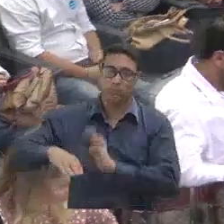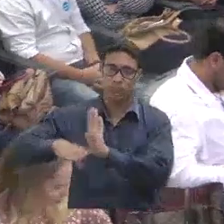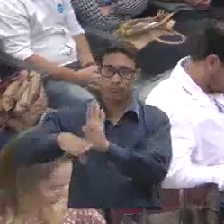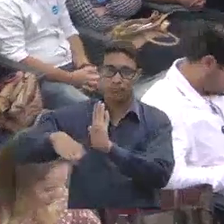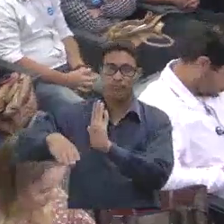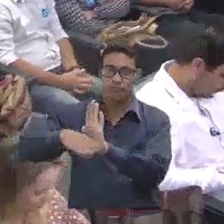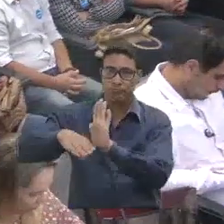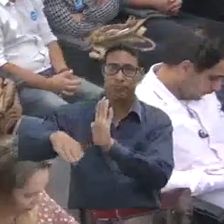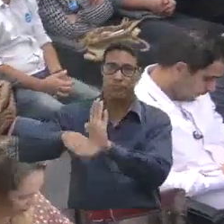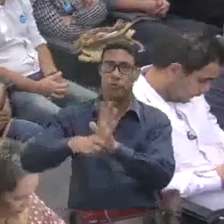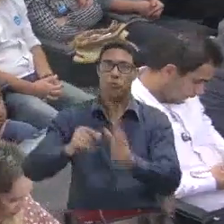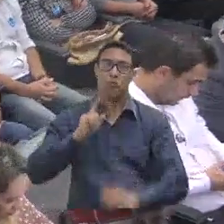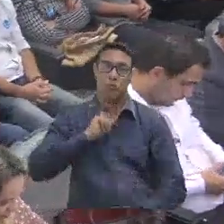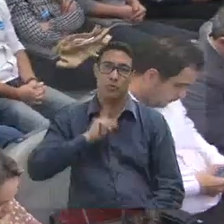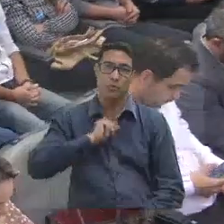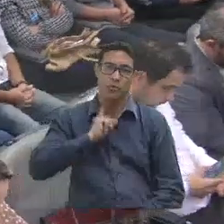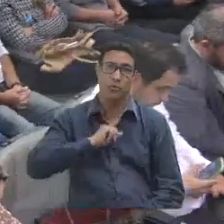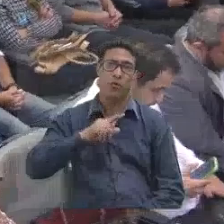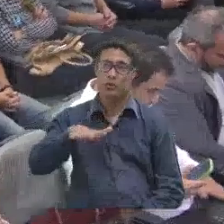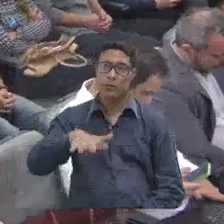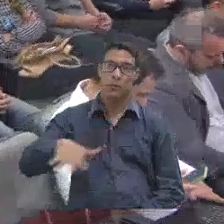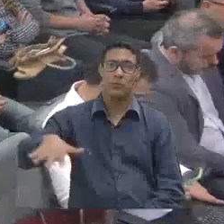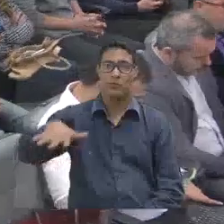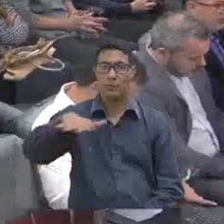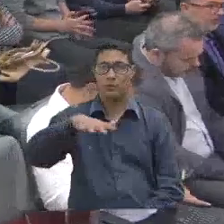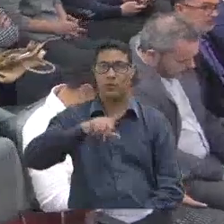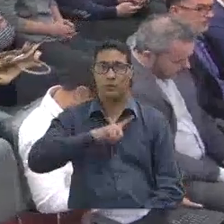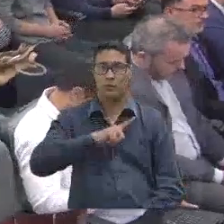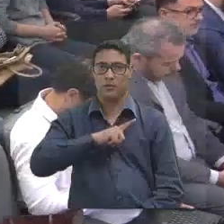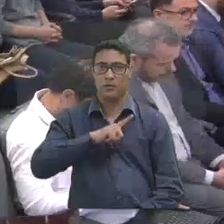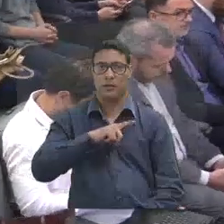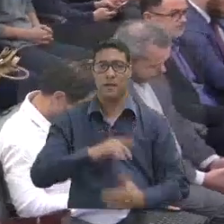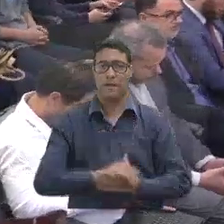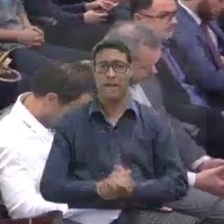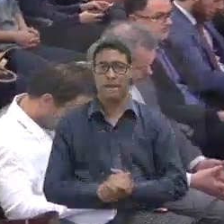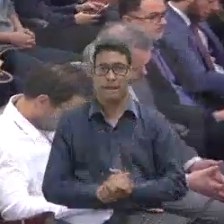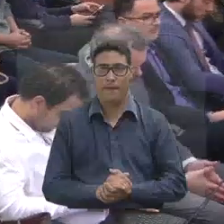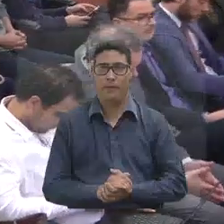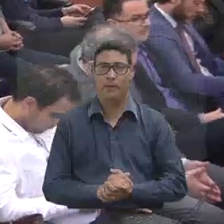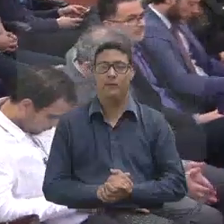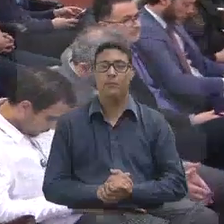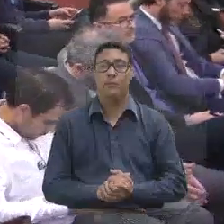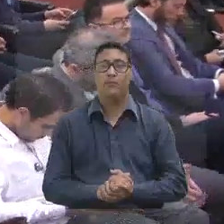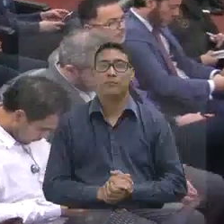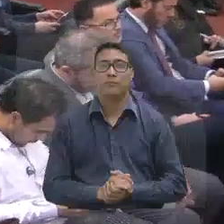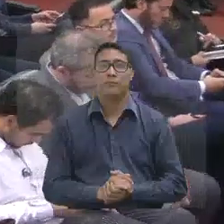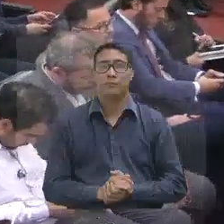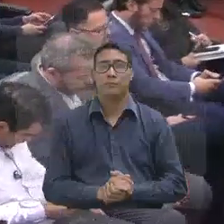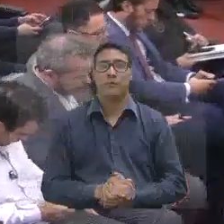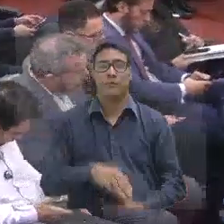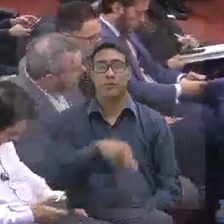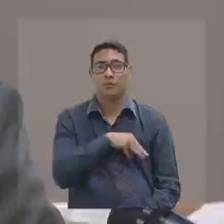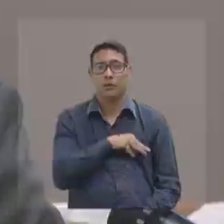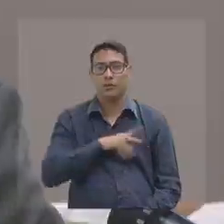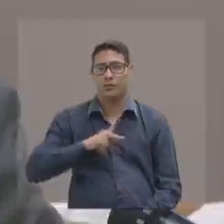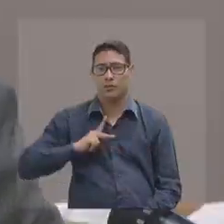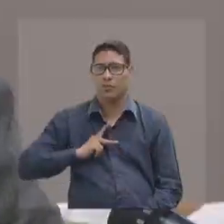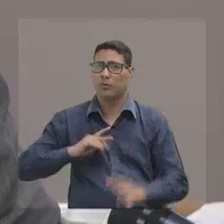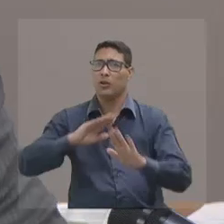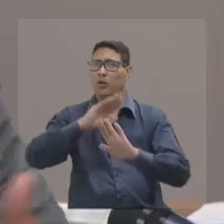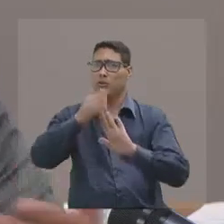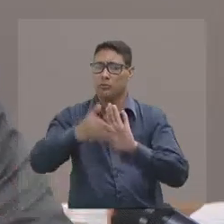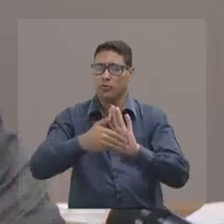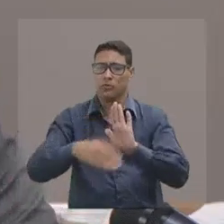o estado de Minas Gerais e tem contribuído muito com o estado de Minas Gerais e ao Ministério Público e todas as suas